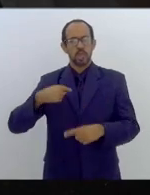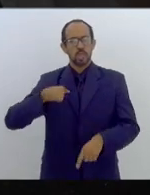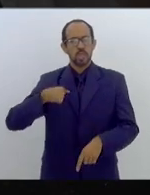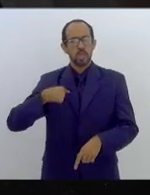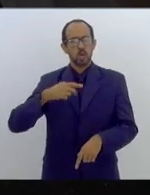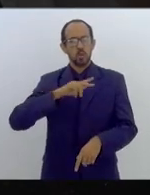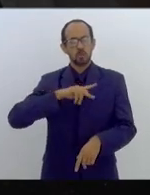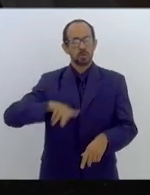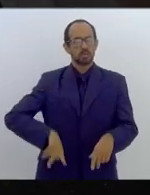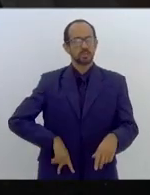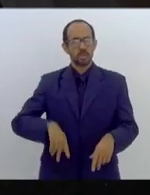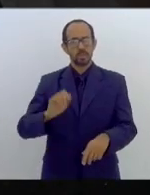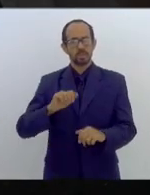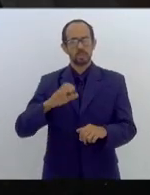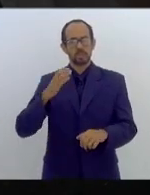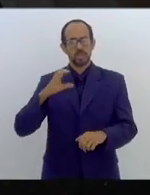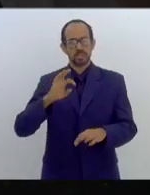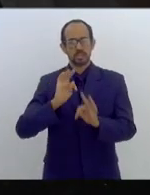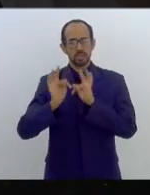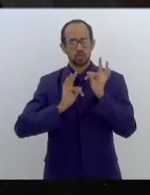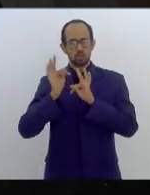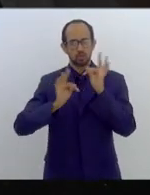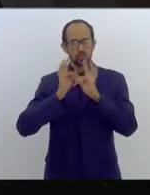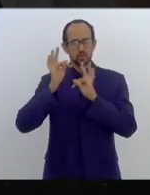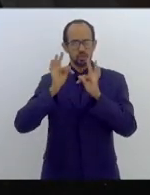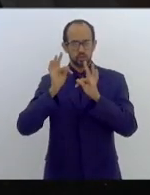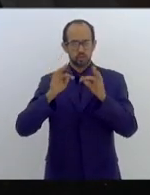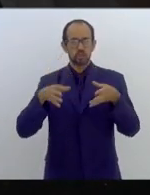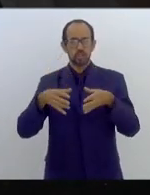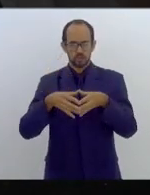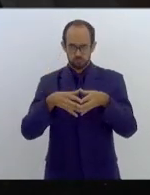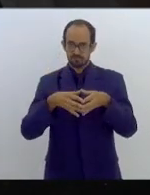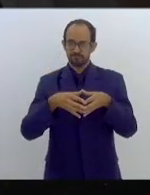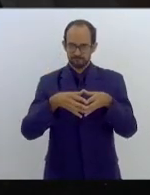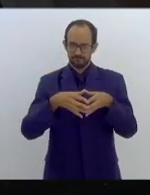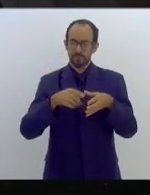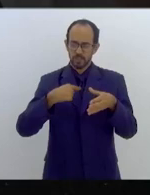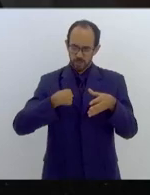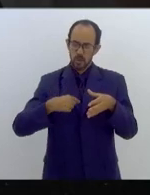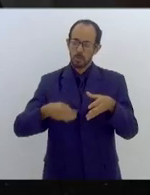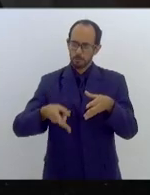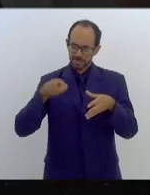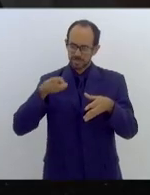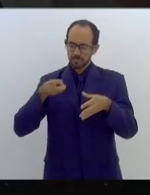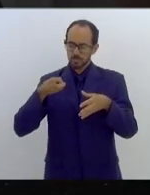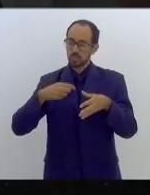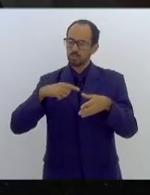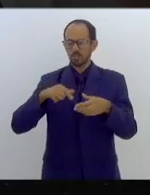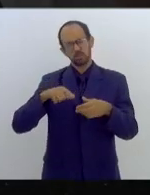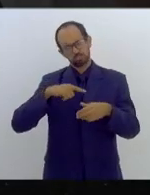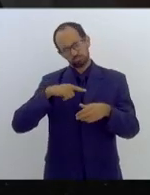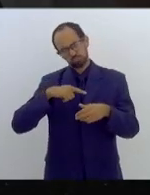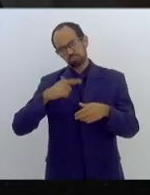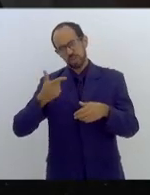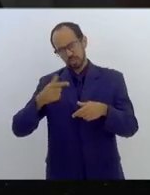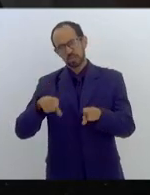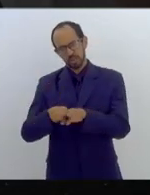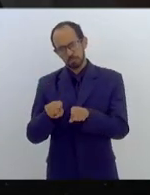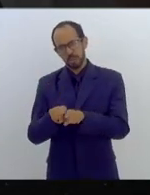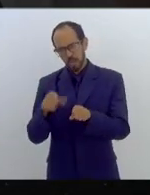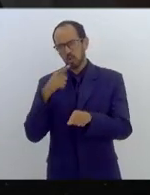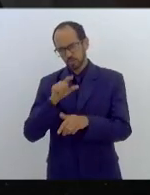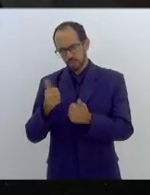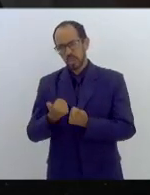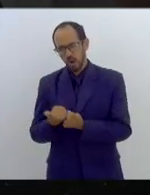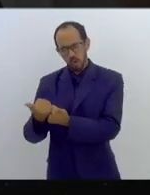de Ciência e Tecnologia do Estado e vivi de perto, acompanhei de perto e modestamente dei alguma contribuição, né, nesse processo para que o